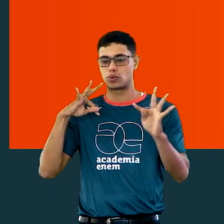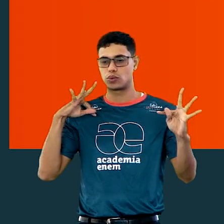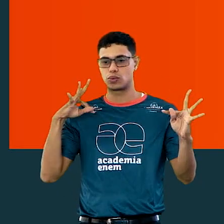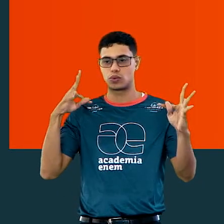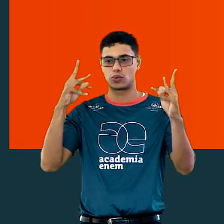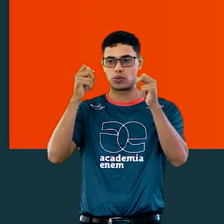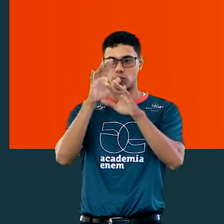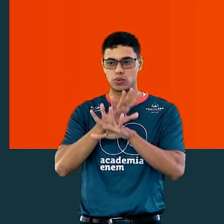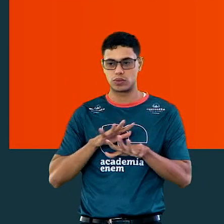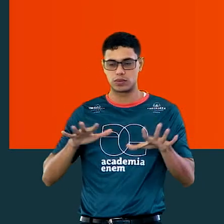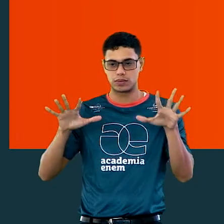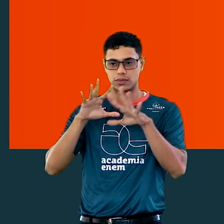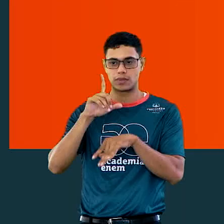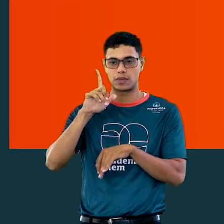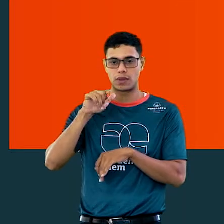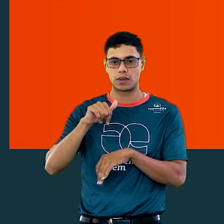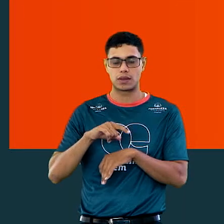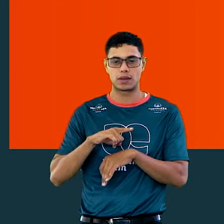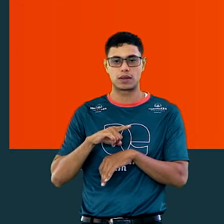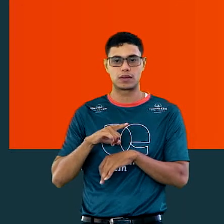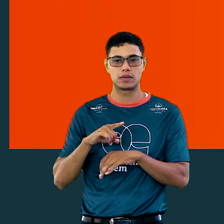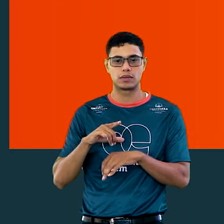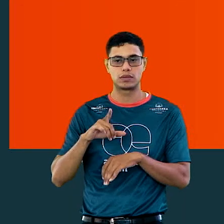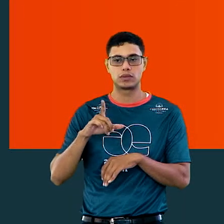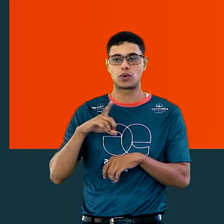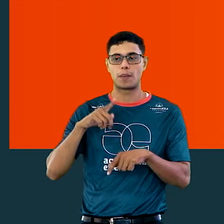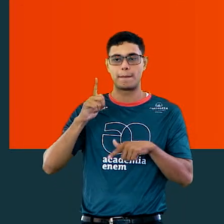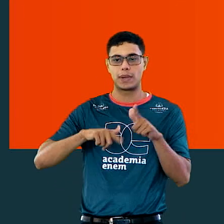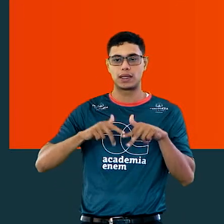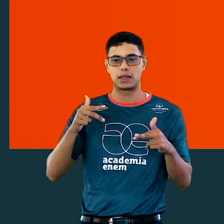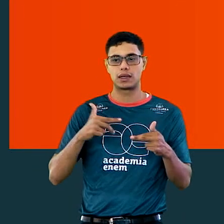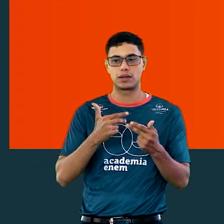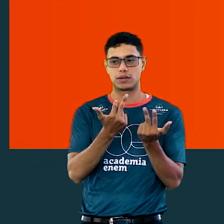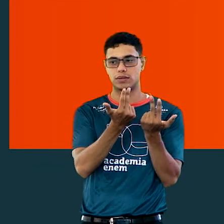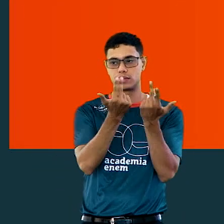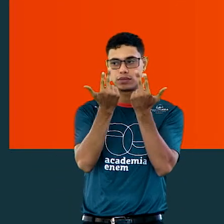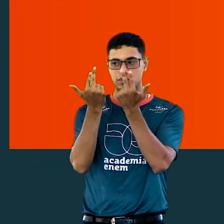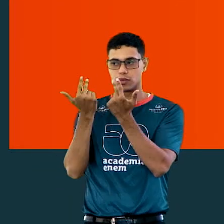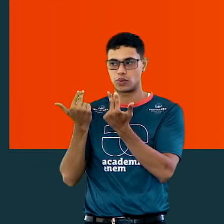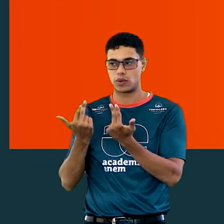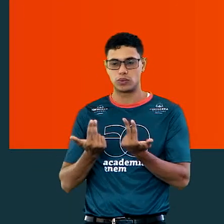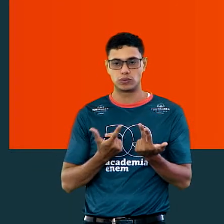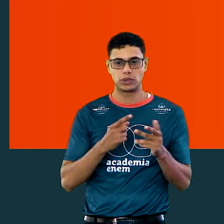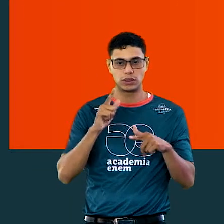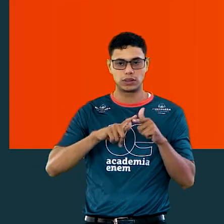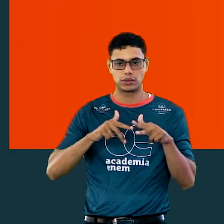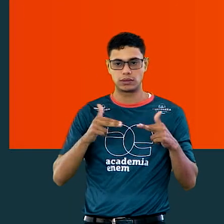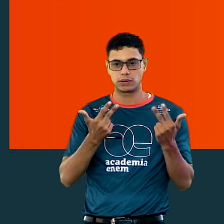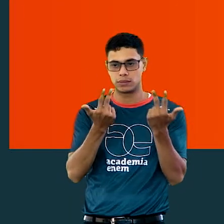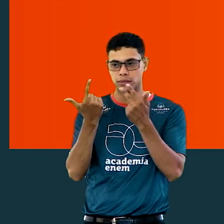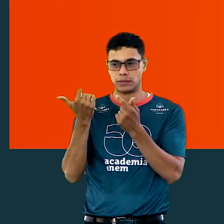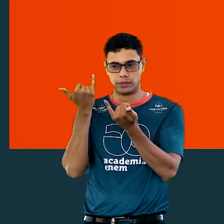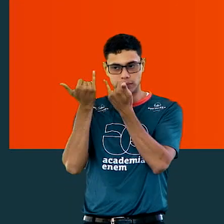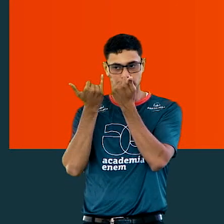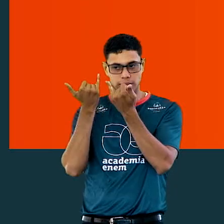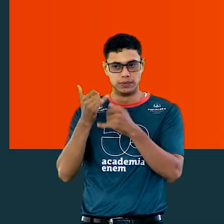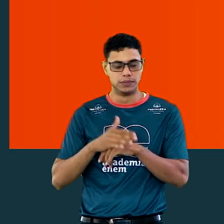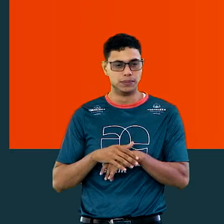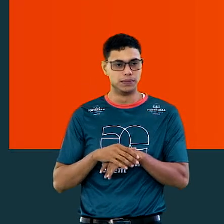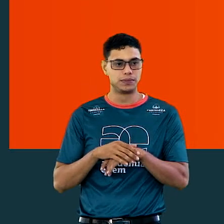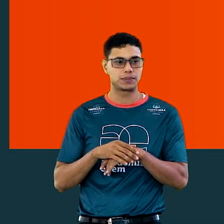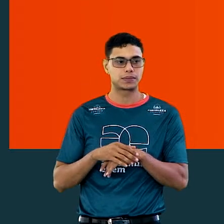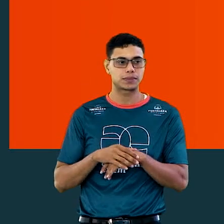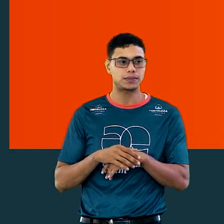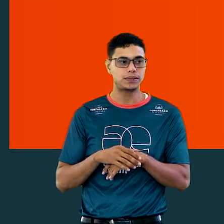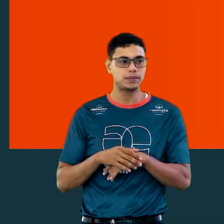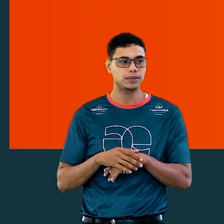fios são feitos do mesmo material. Ok, pessoal? Todos são